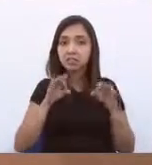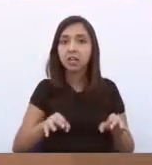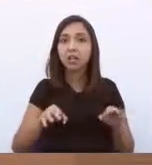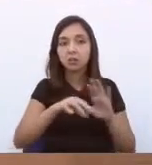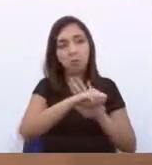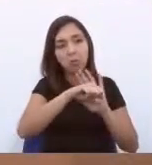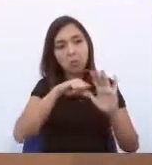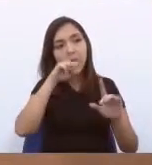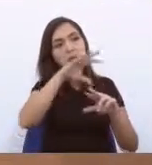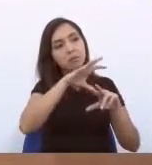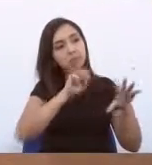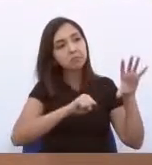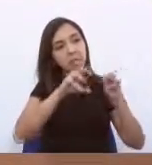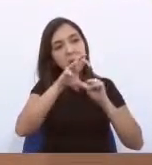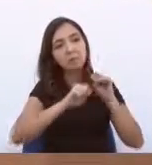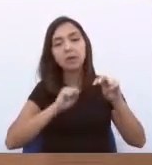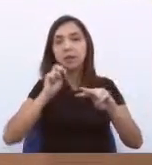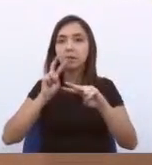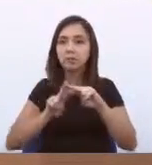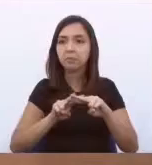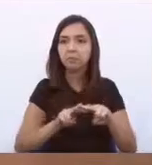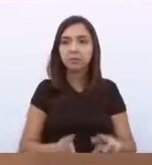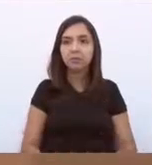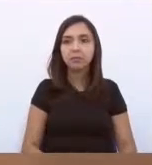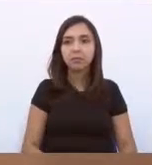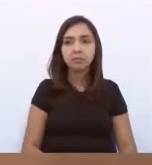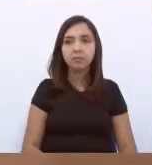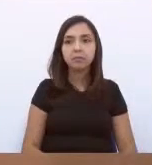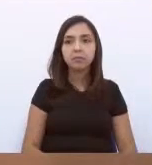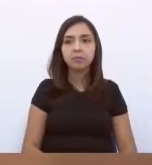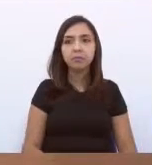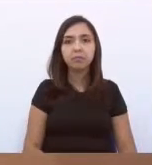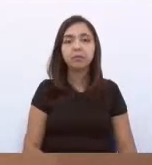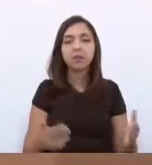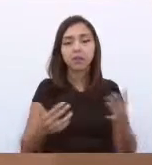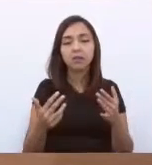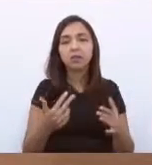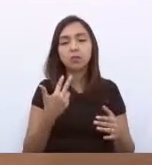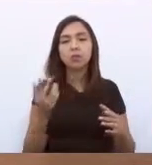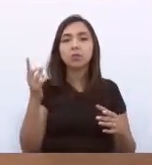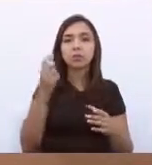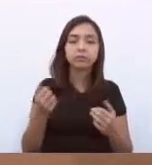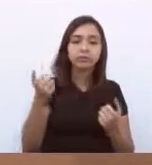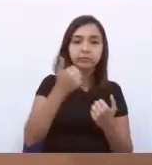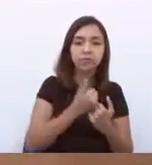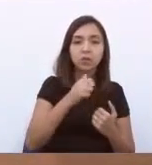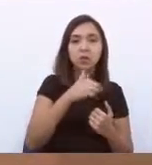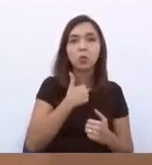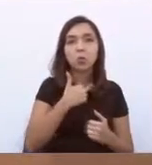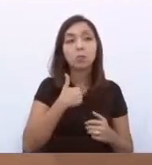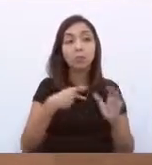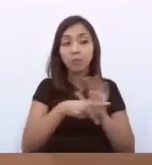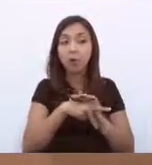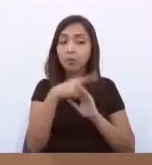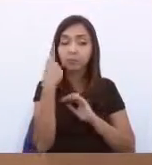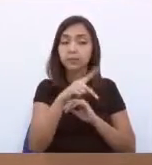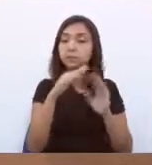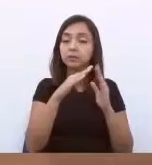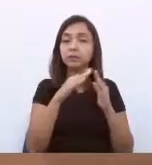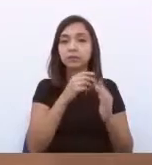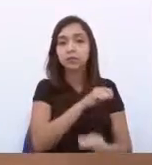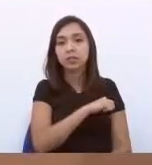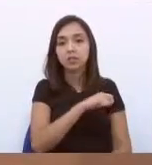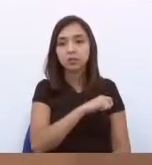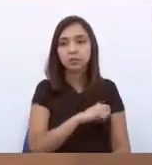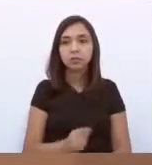bater e prender crianças. Qual é o crime? Está ocupando escola que é dele, que é coisa